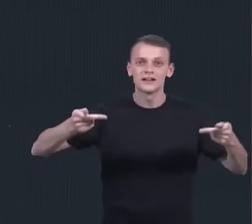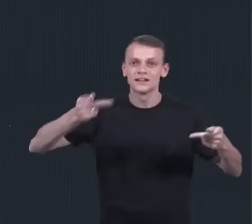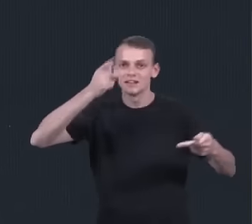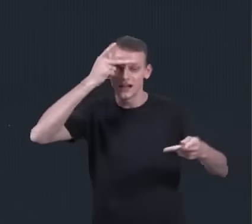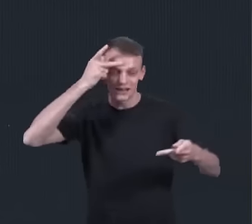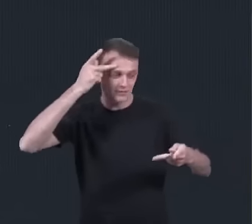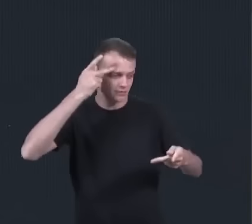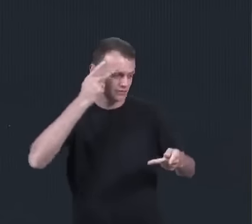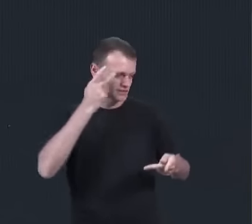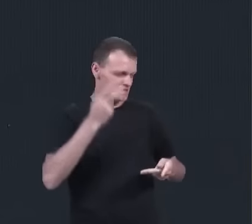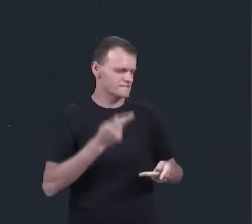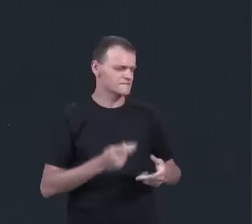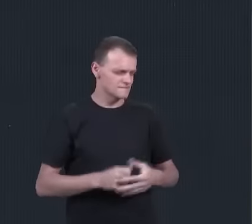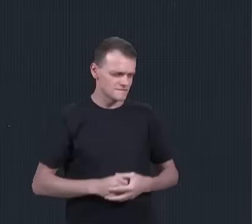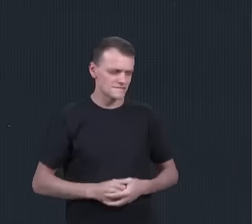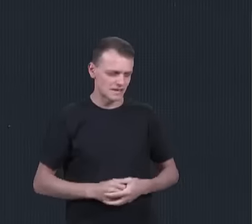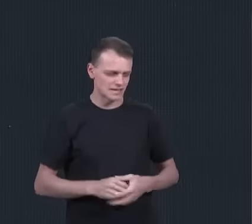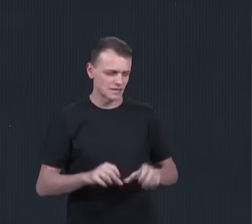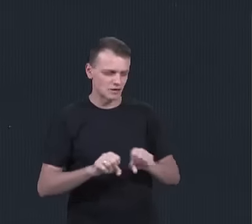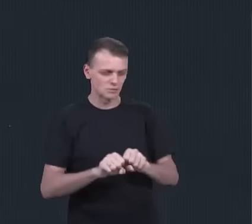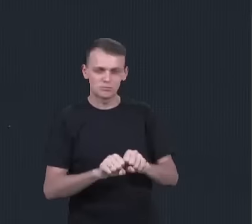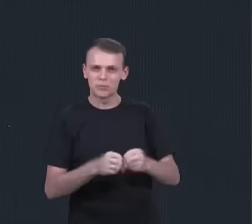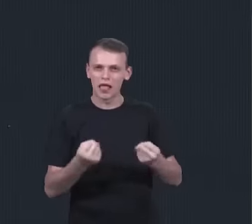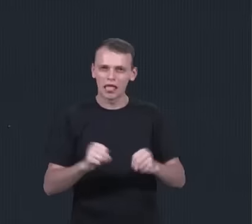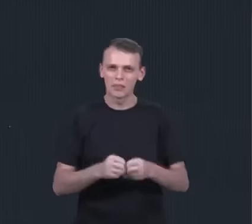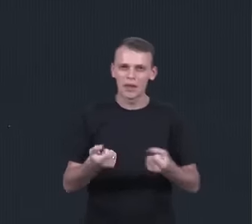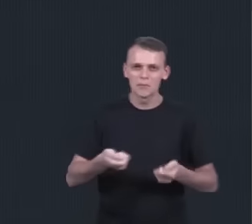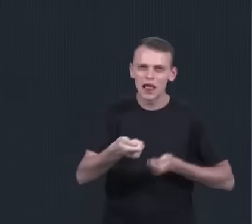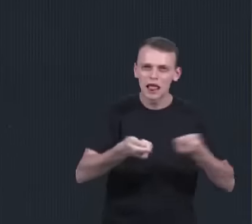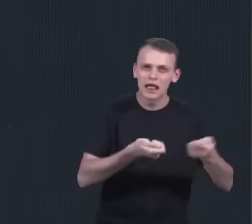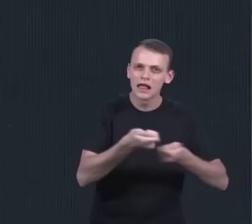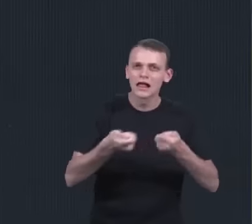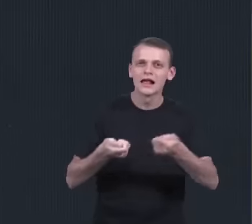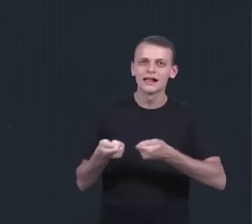do solitário. Proteja os seus sonhos do egoísta.